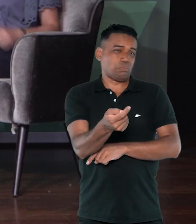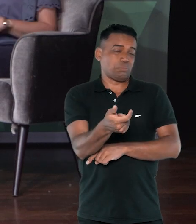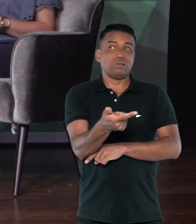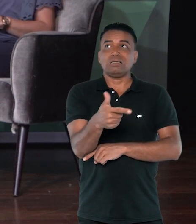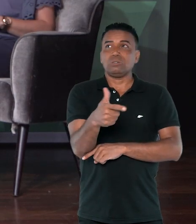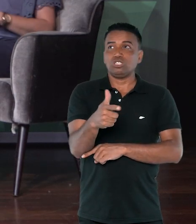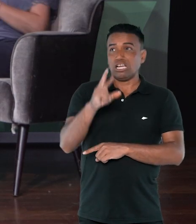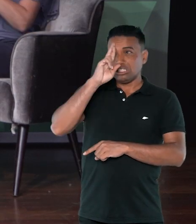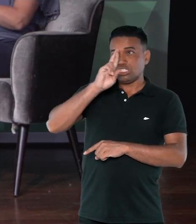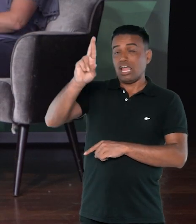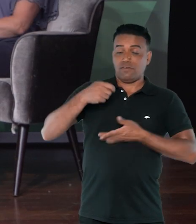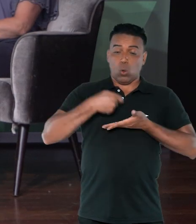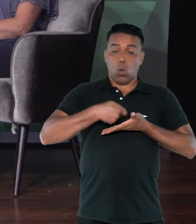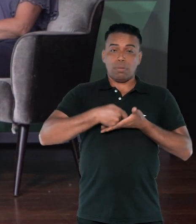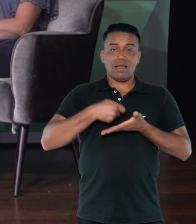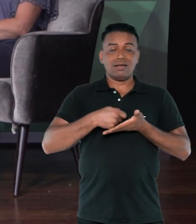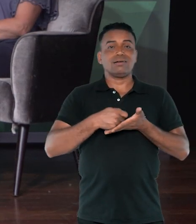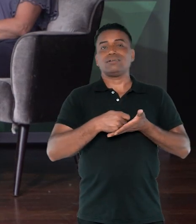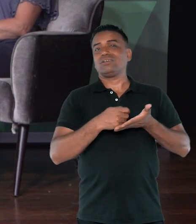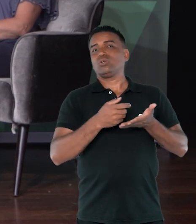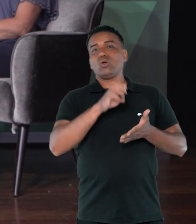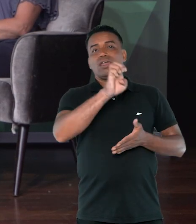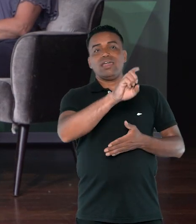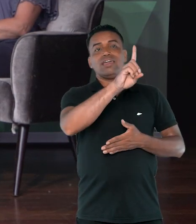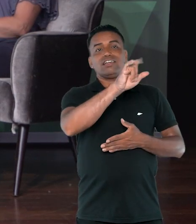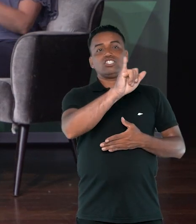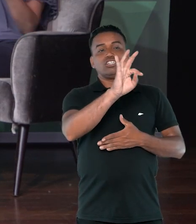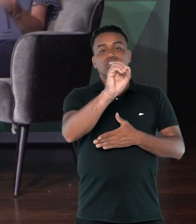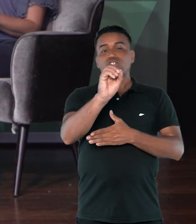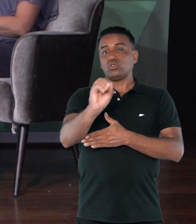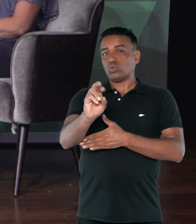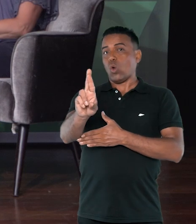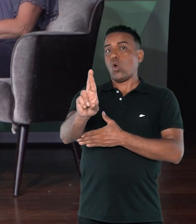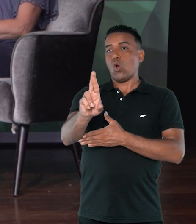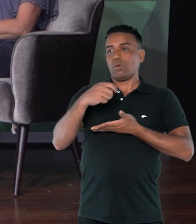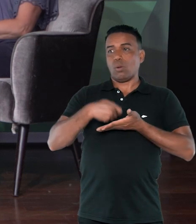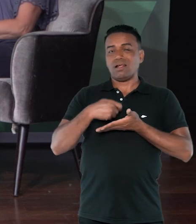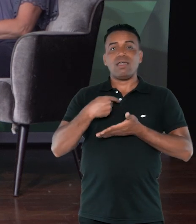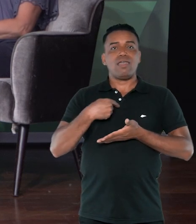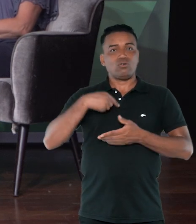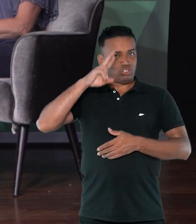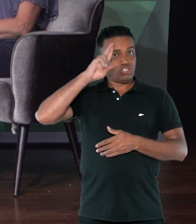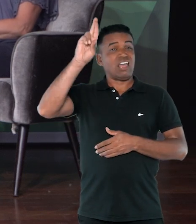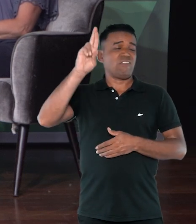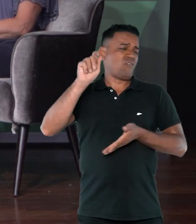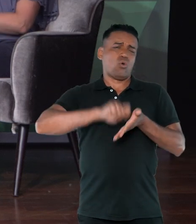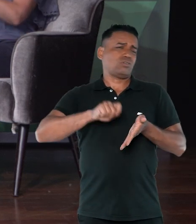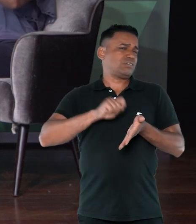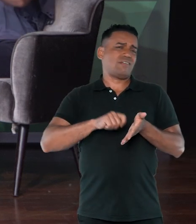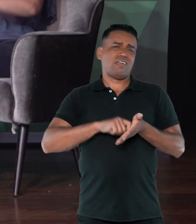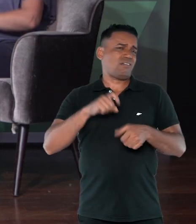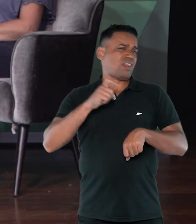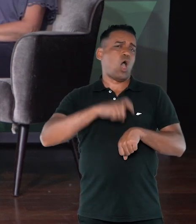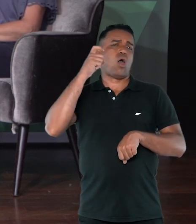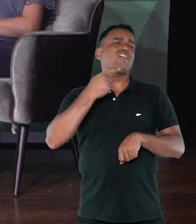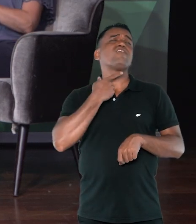der. Então, eu separava os domingos para escrever, a família vendo filme, séries, e eu me